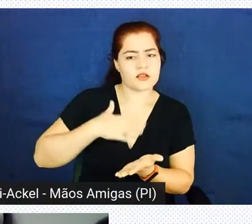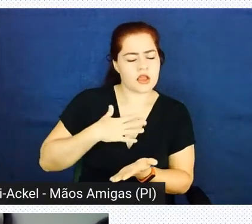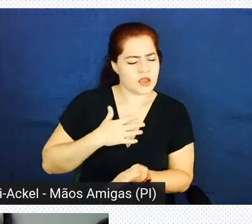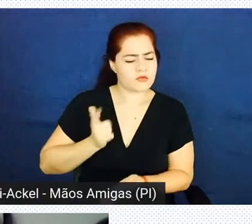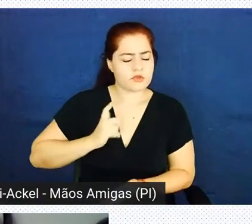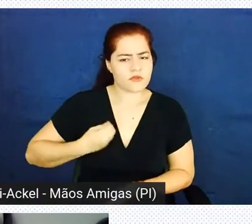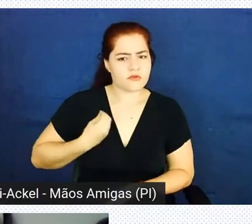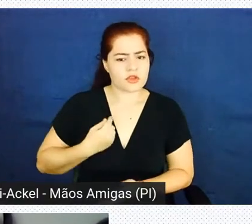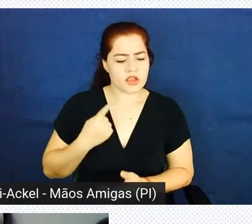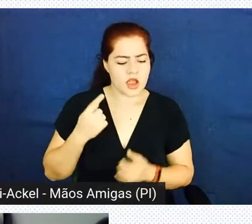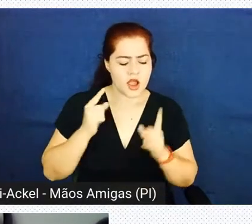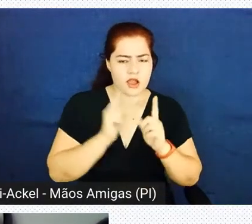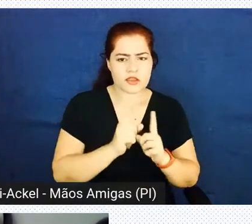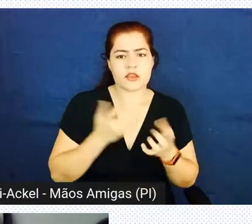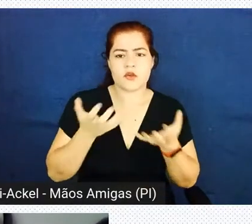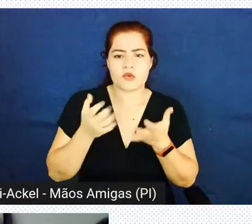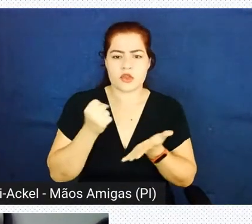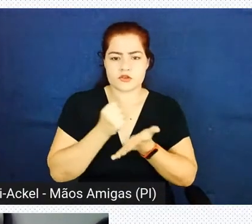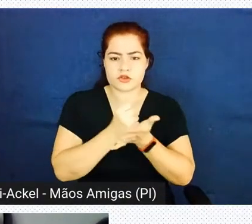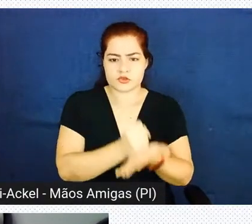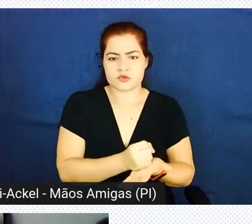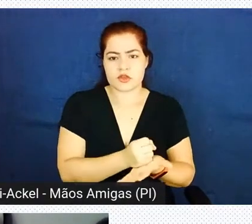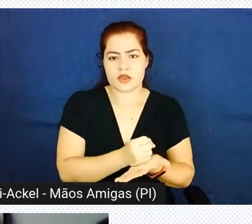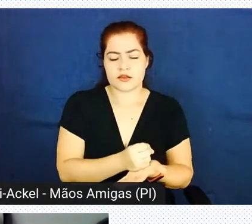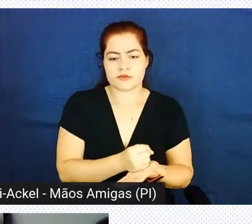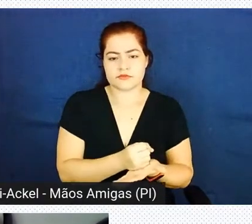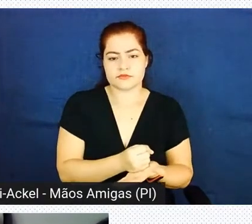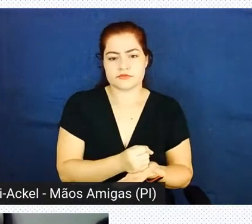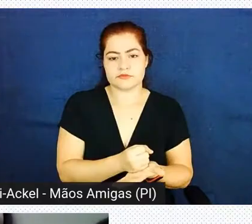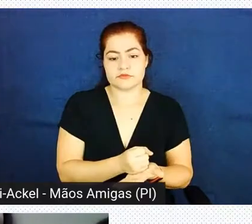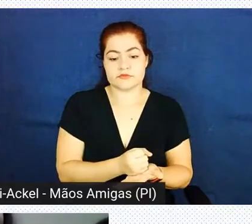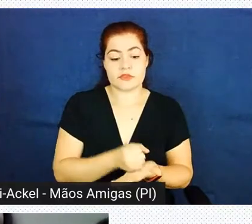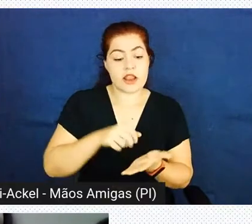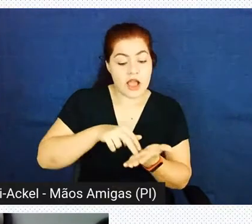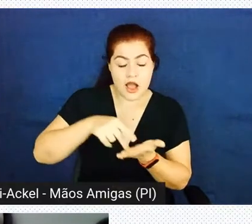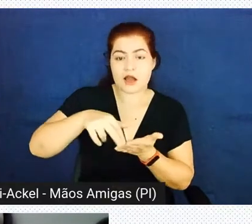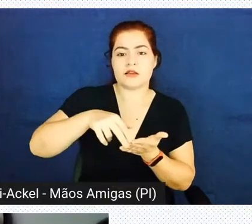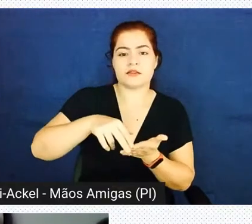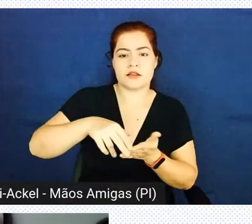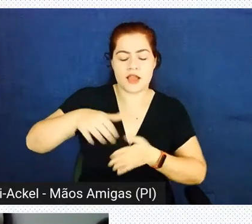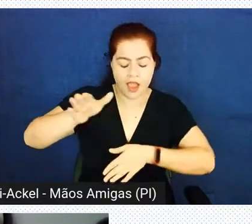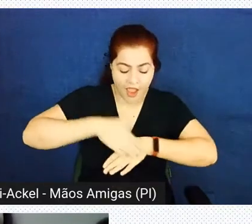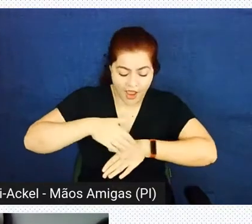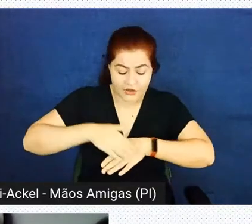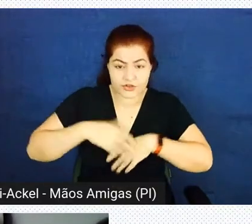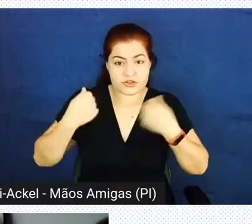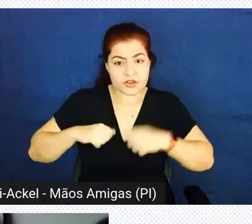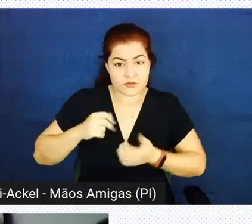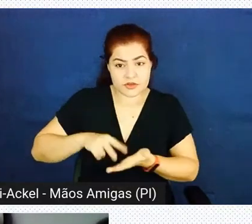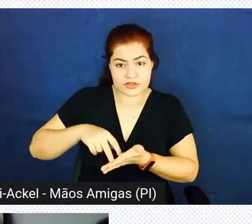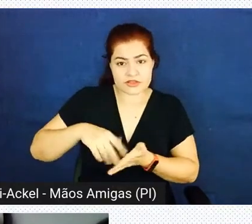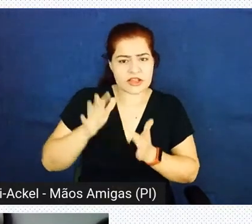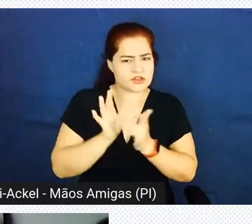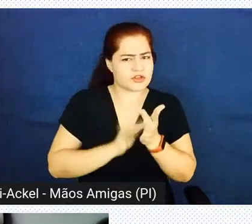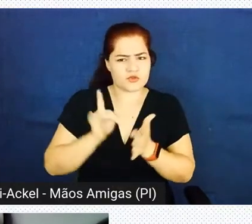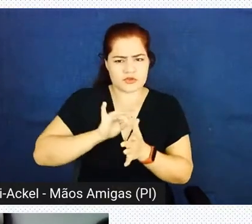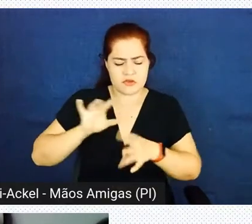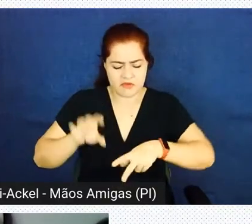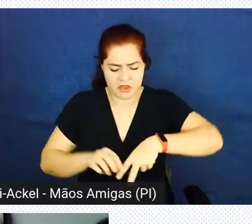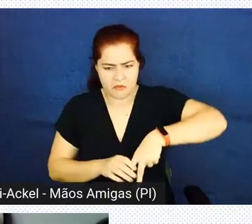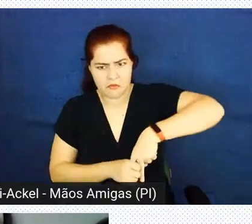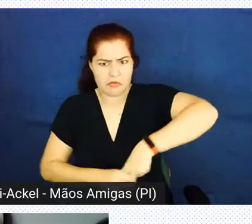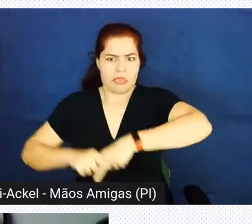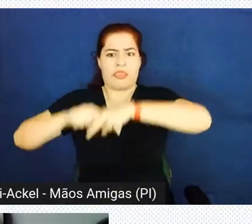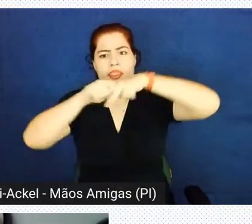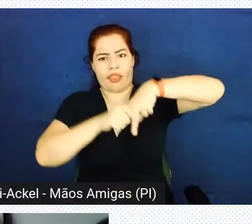ajudar. Agora, anda. Quem tem que andar somos nós. Não é Jesus que tem que forçar que a gente caminhe,